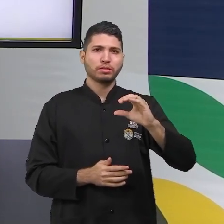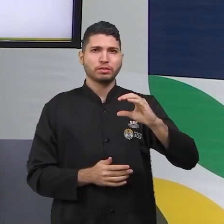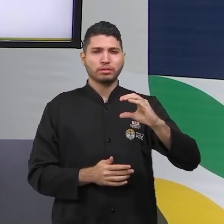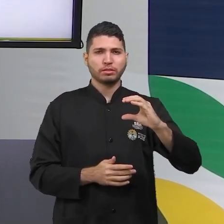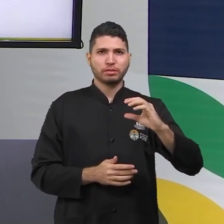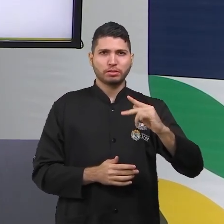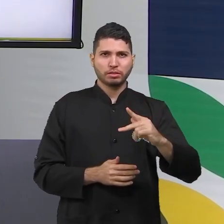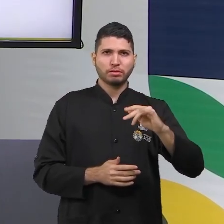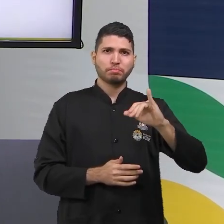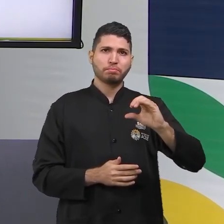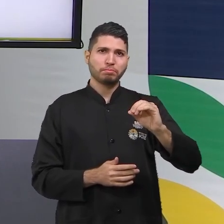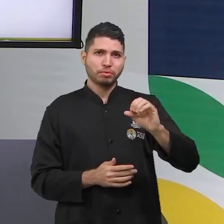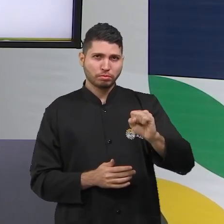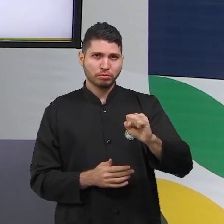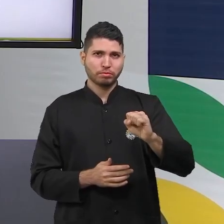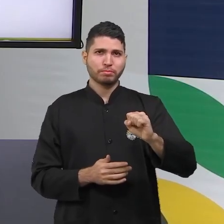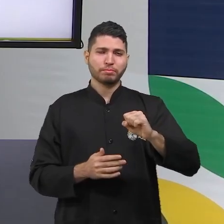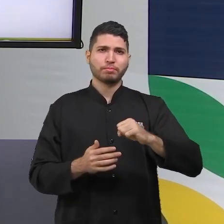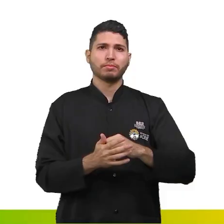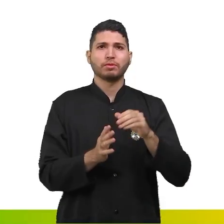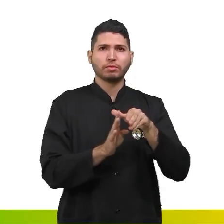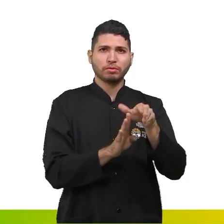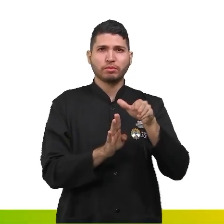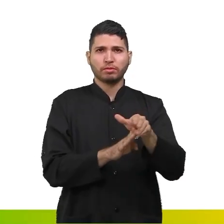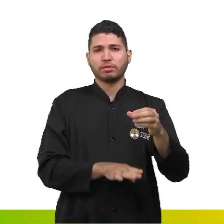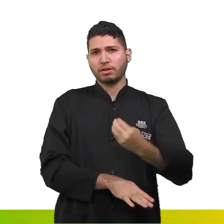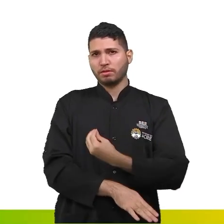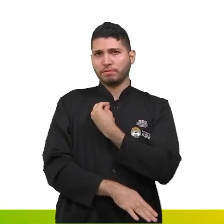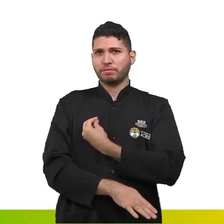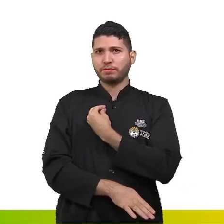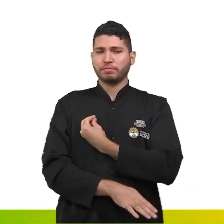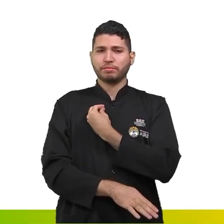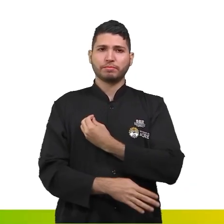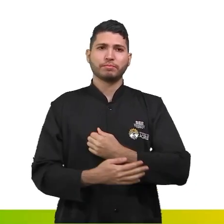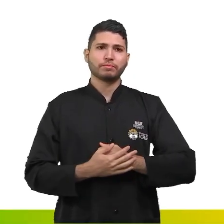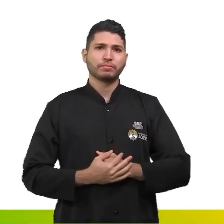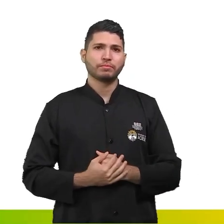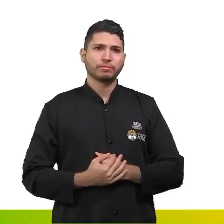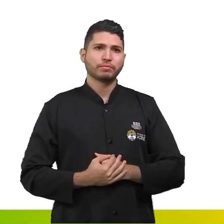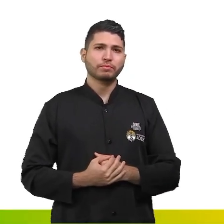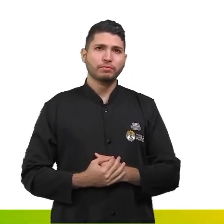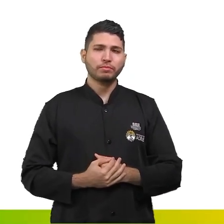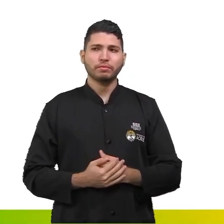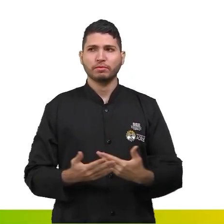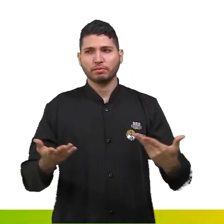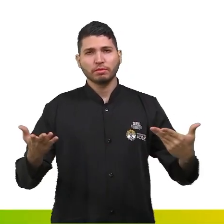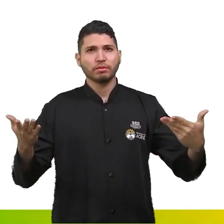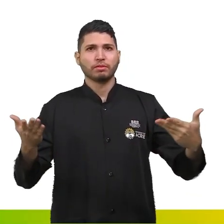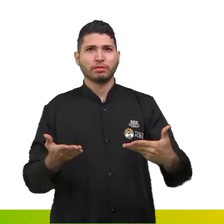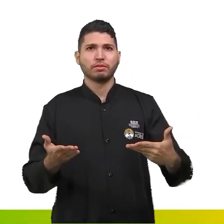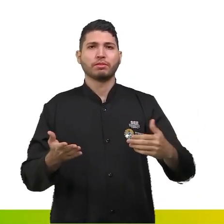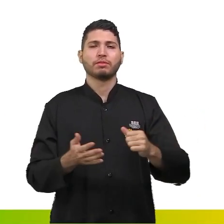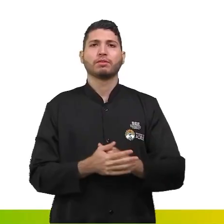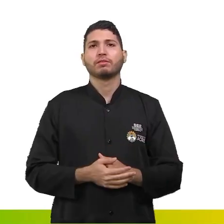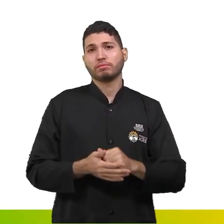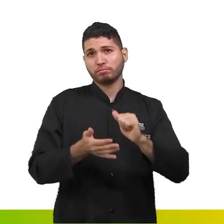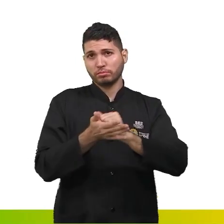orientar a vida. Então agora, depois dessa reflexão toda, por sinal